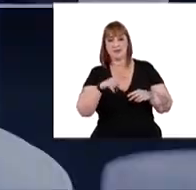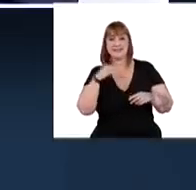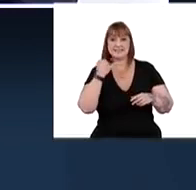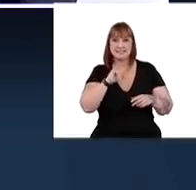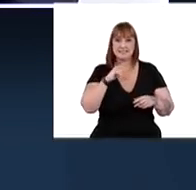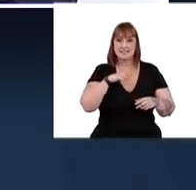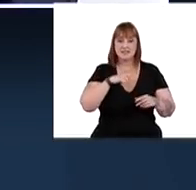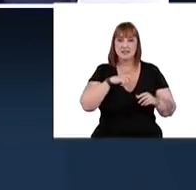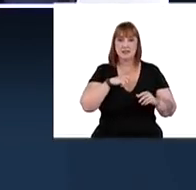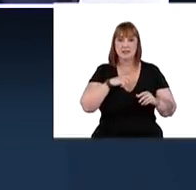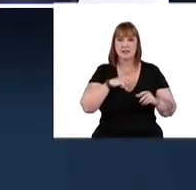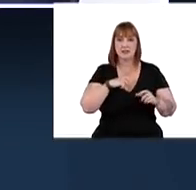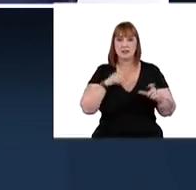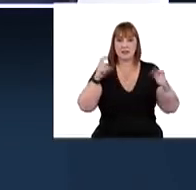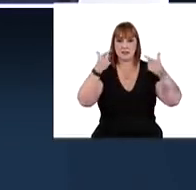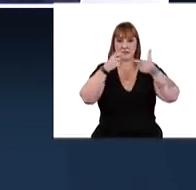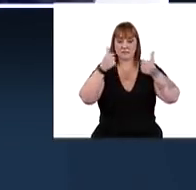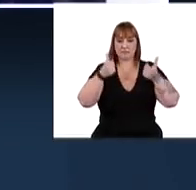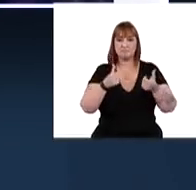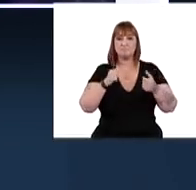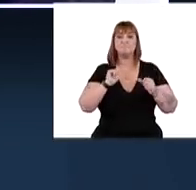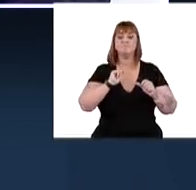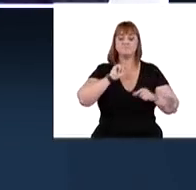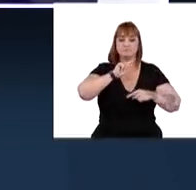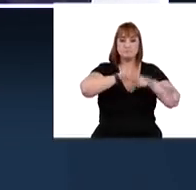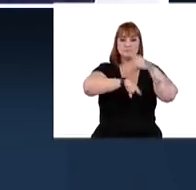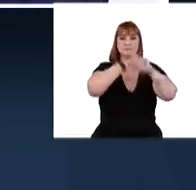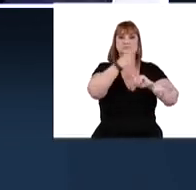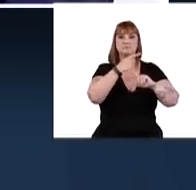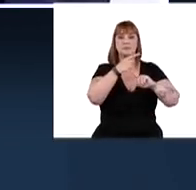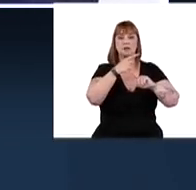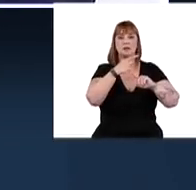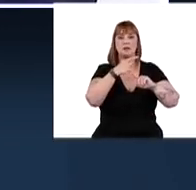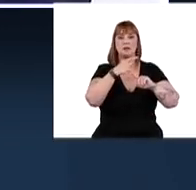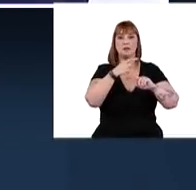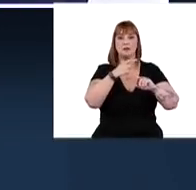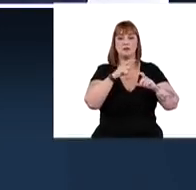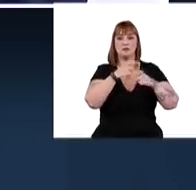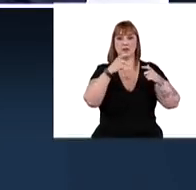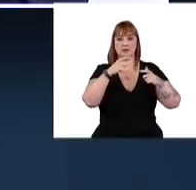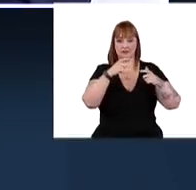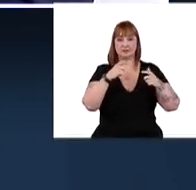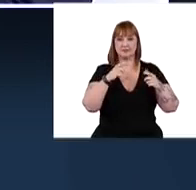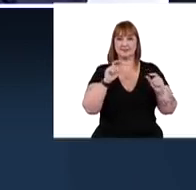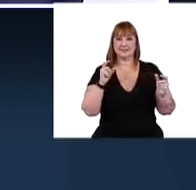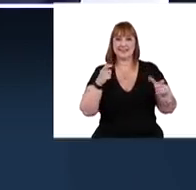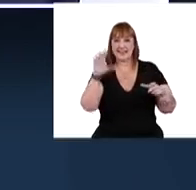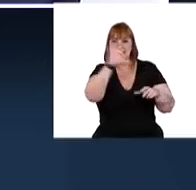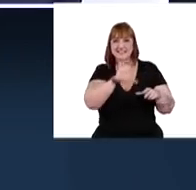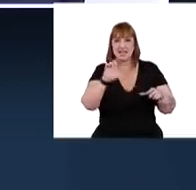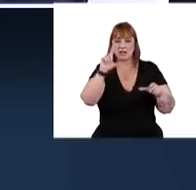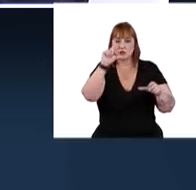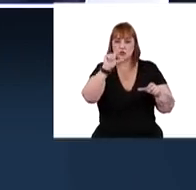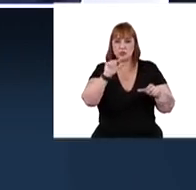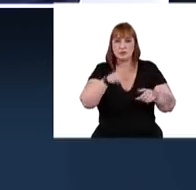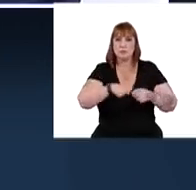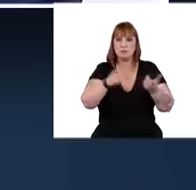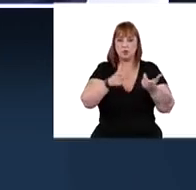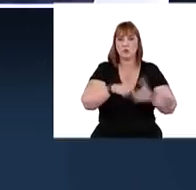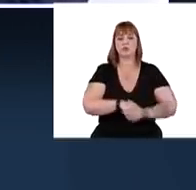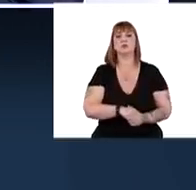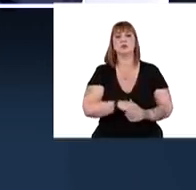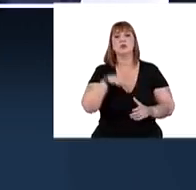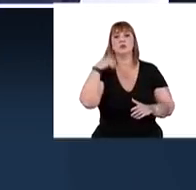tem um déficit público crescendo, o Estado precisa gastar menos, enxugar os gastos. Todas essas propostas que estão